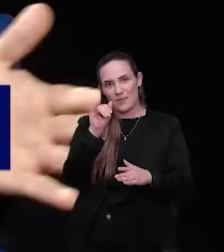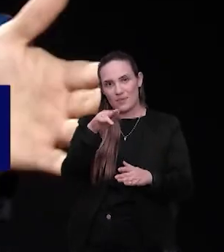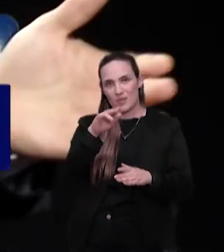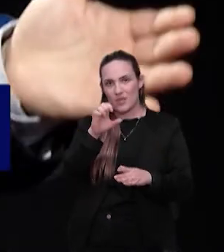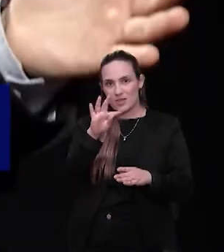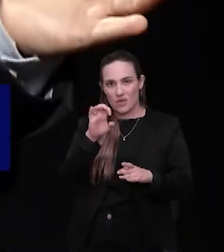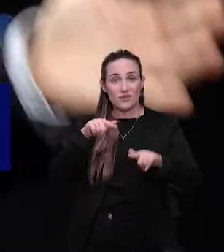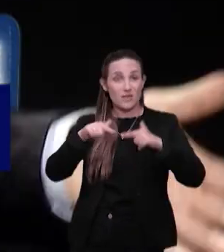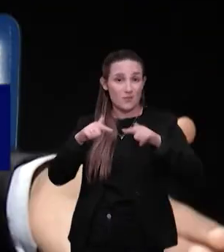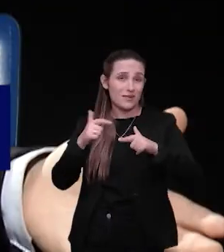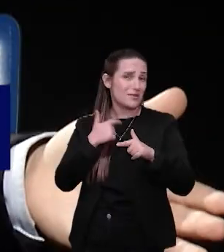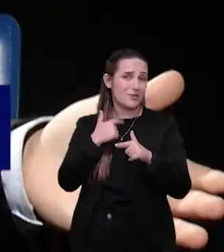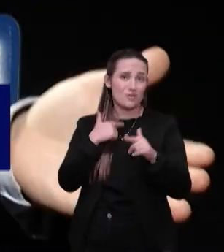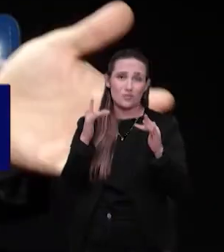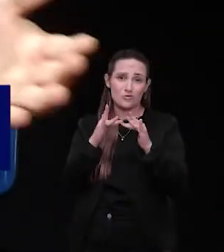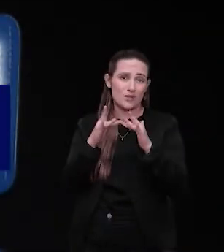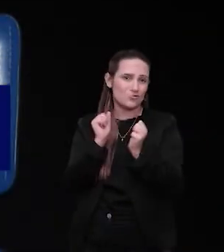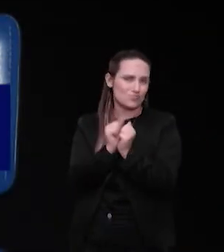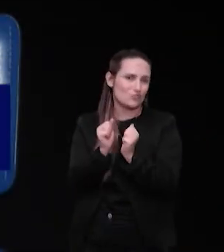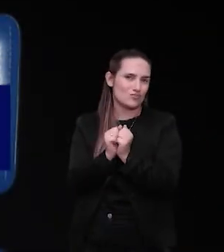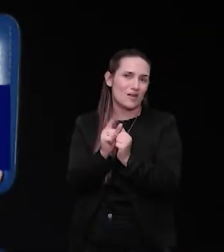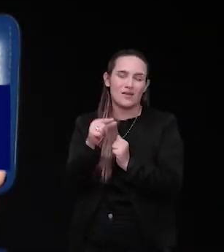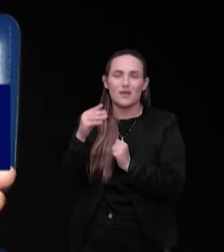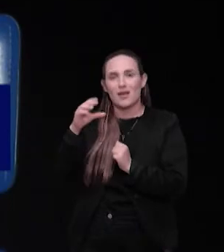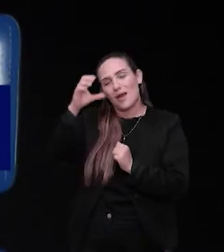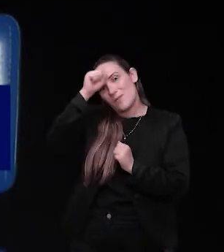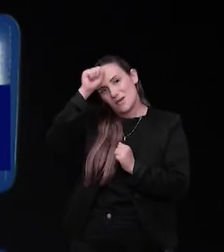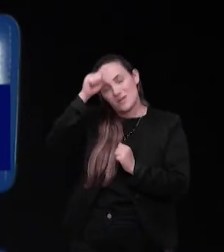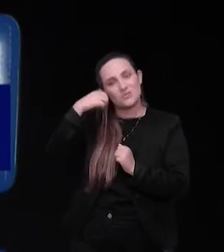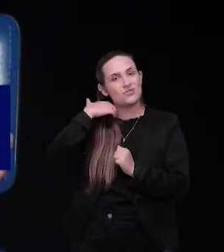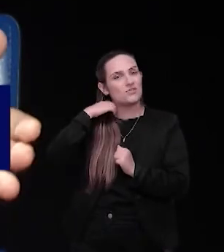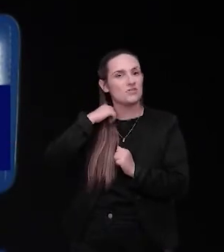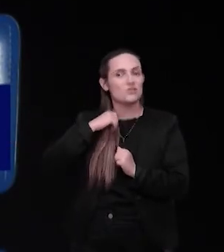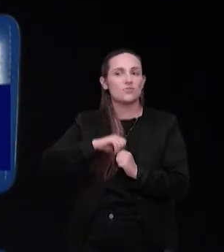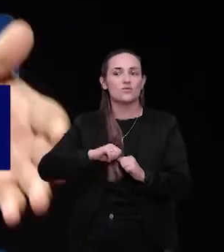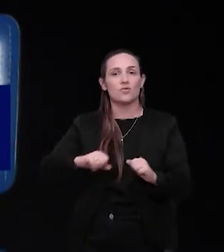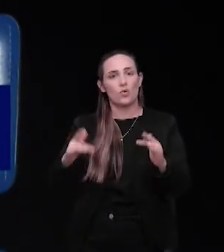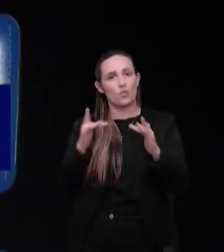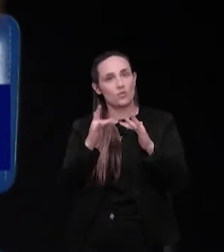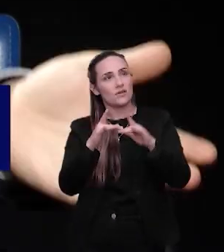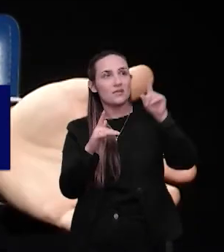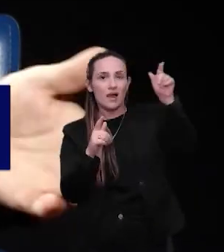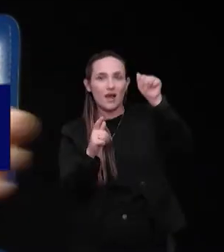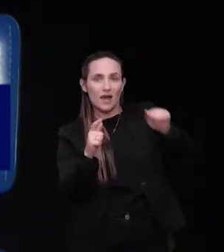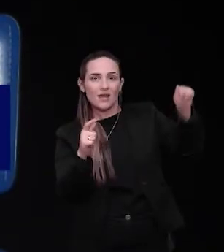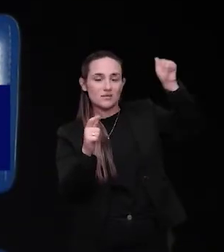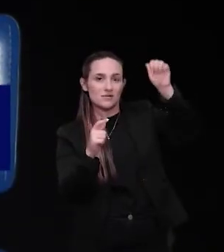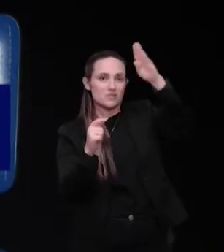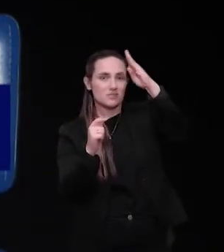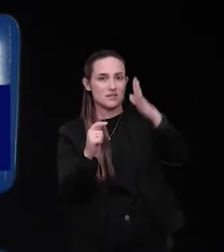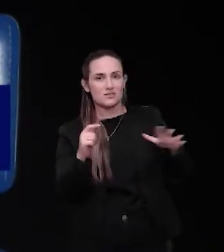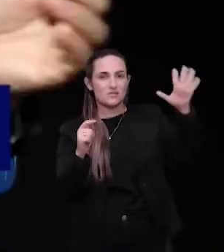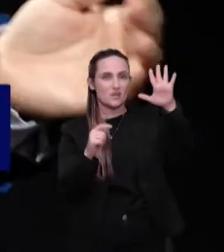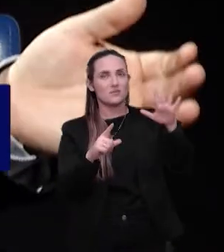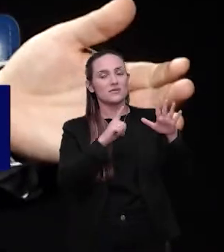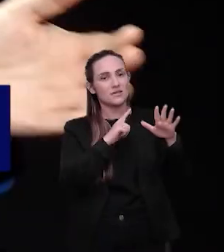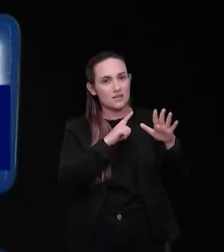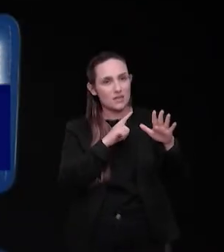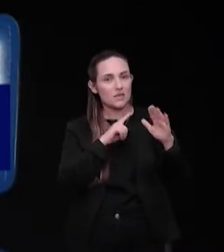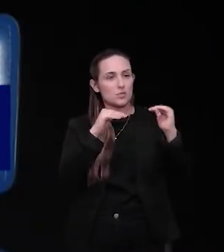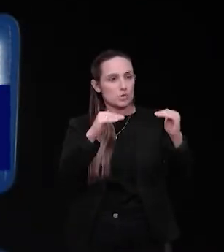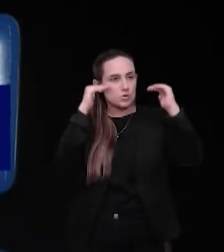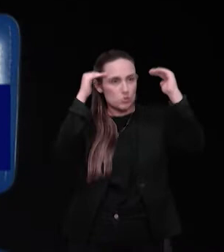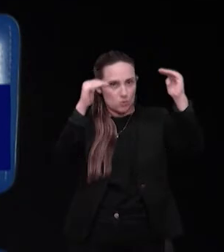me fez eu aprender primeiro Brasília, com a Associação Nacional, que a gente lida muito no Supremo, nos órgãos de controle nacional,